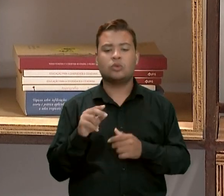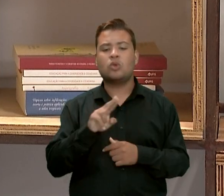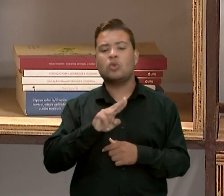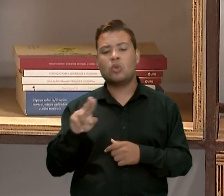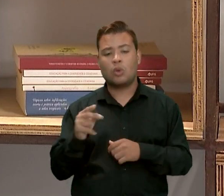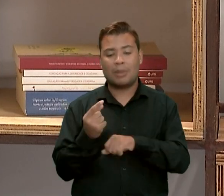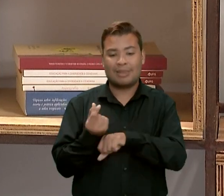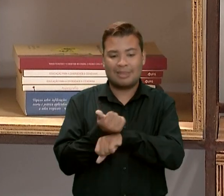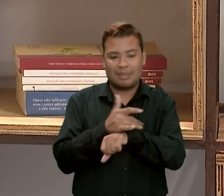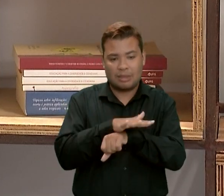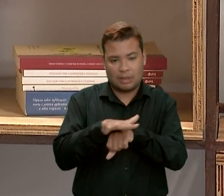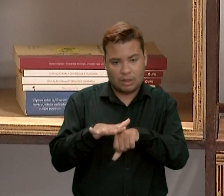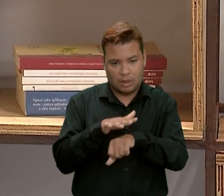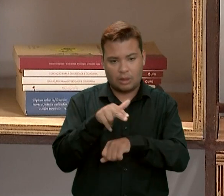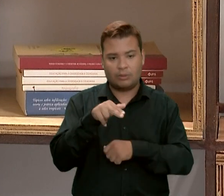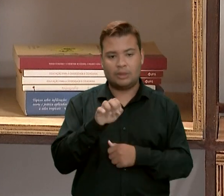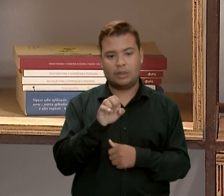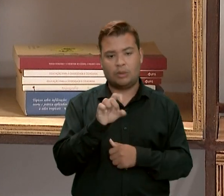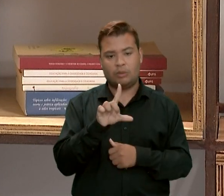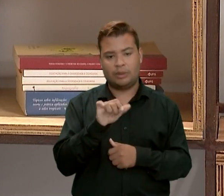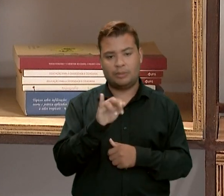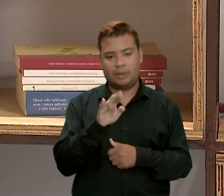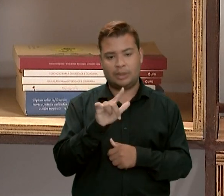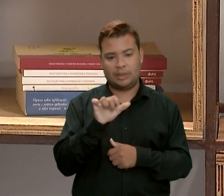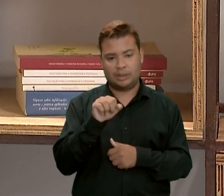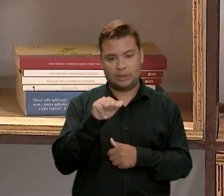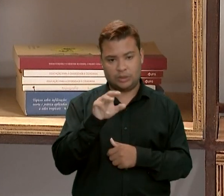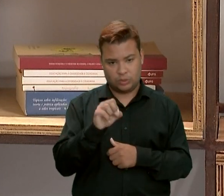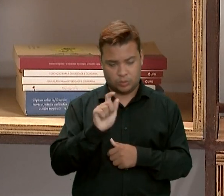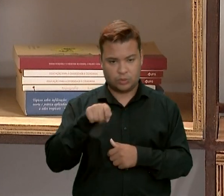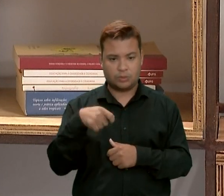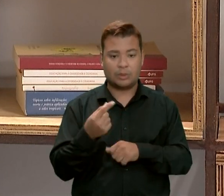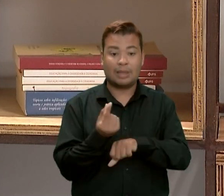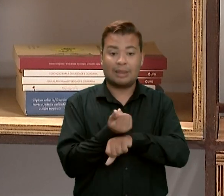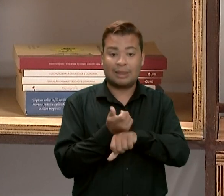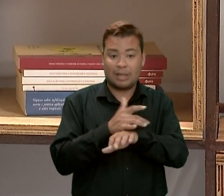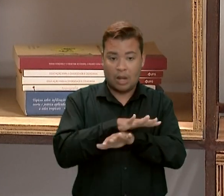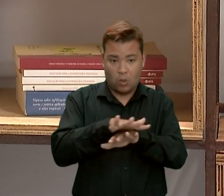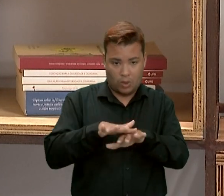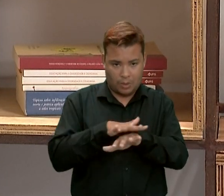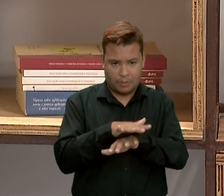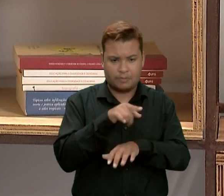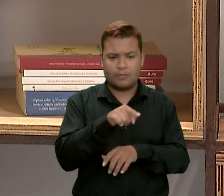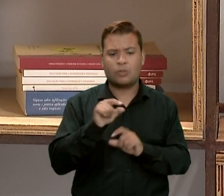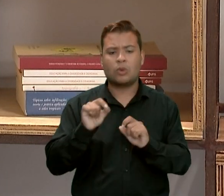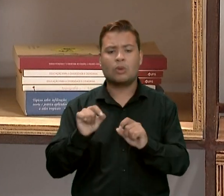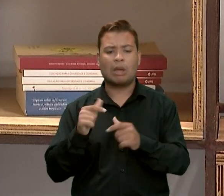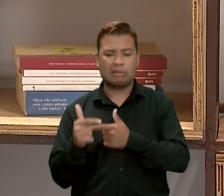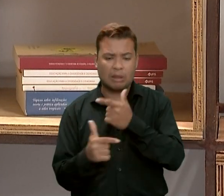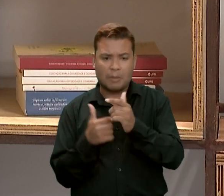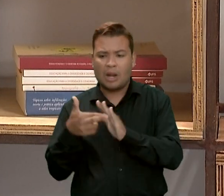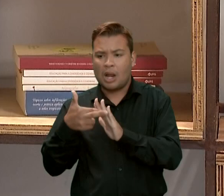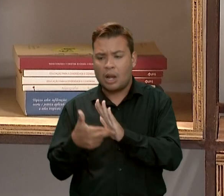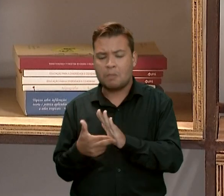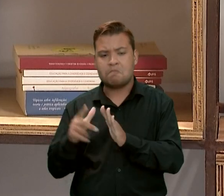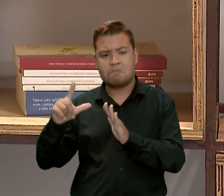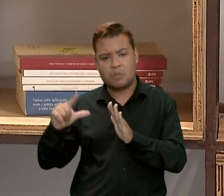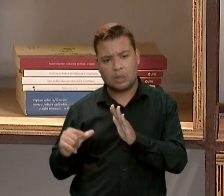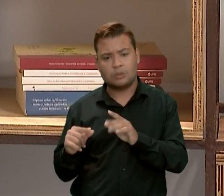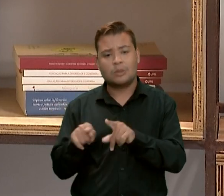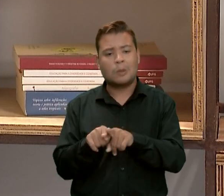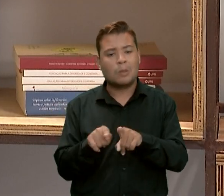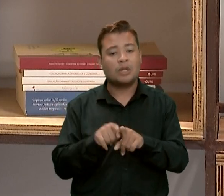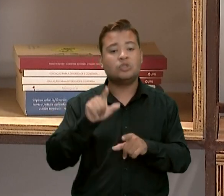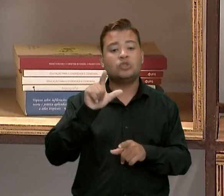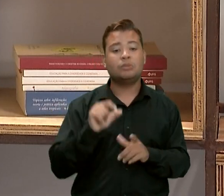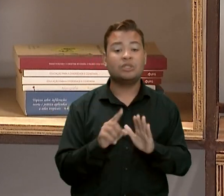de uma forma ampla, mas uma deles é uma desregulamentação do trabalho, uma diminuição